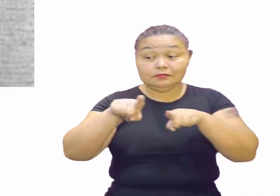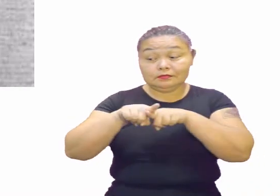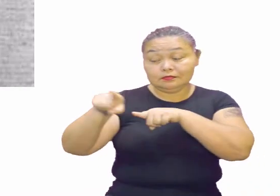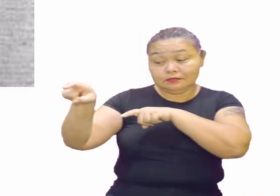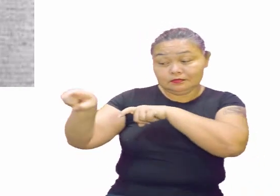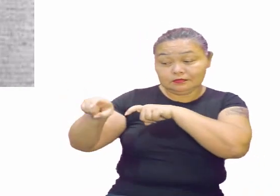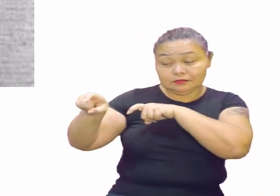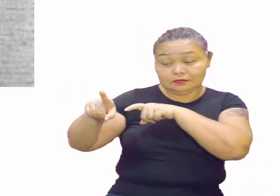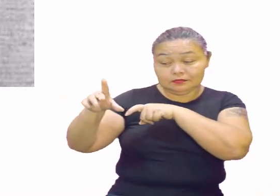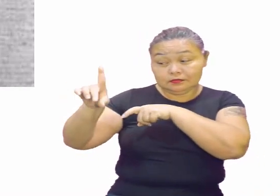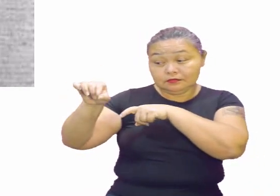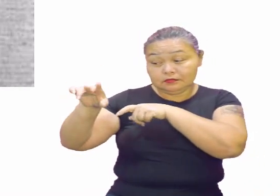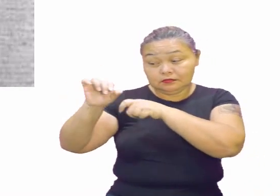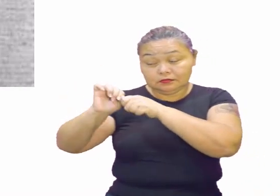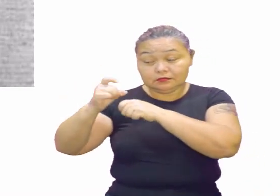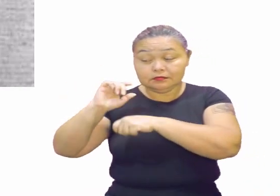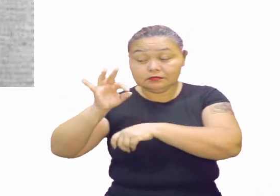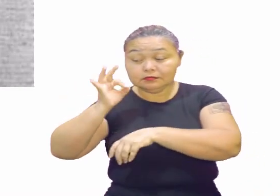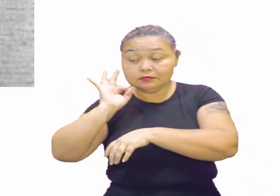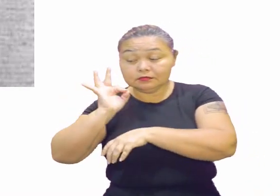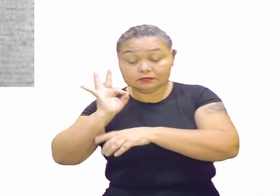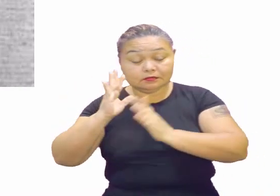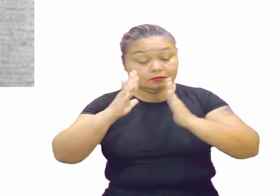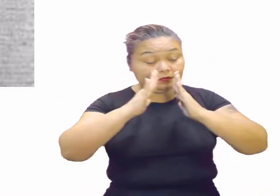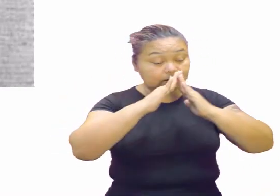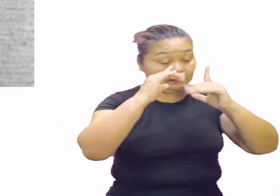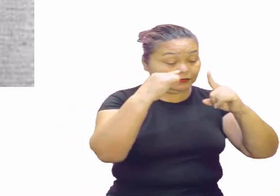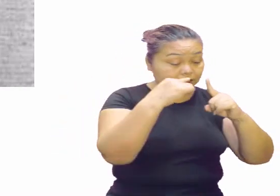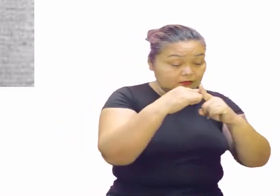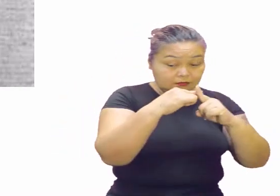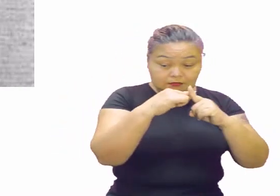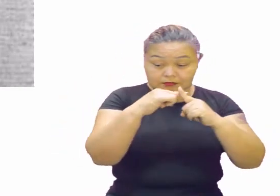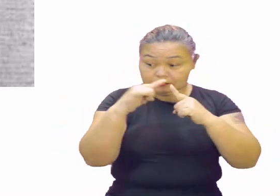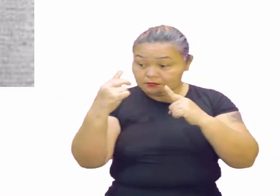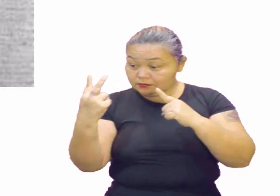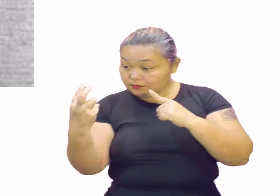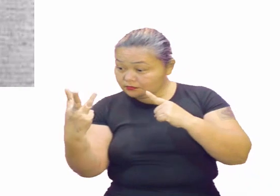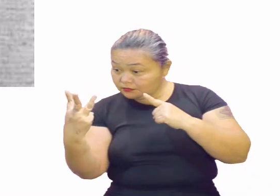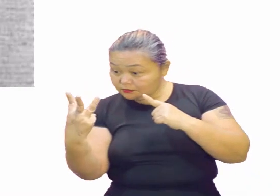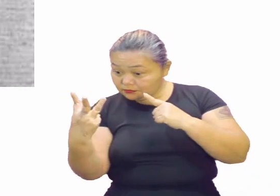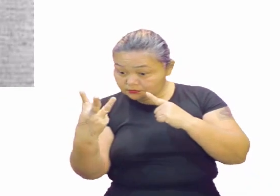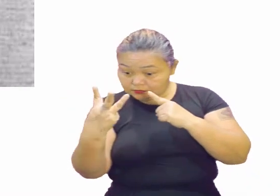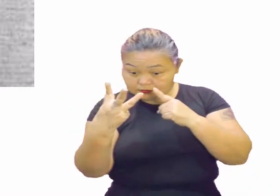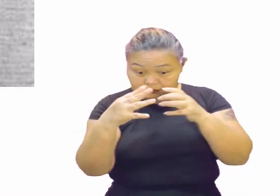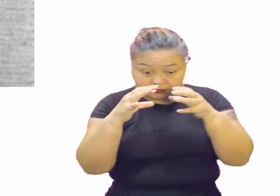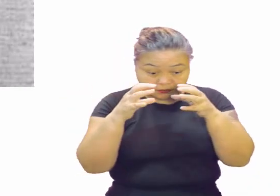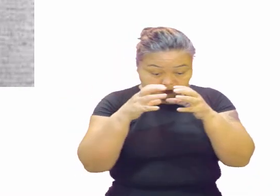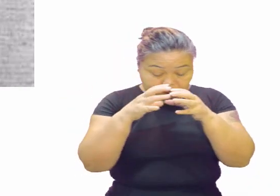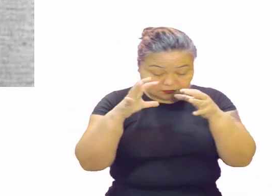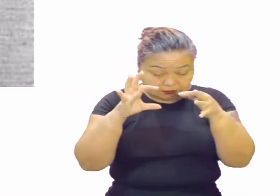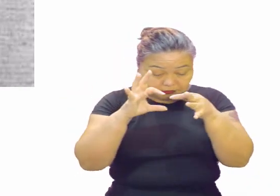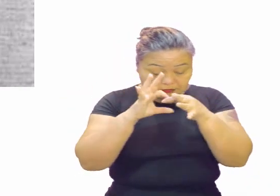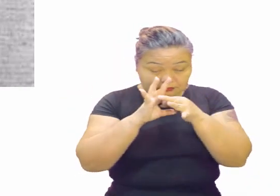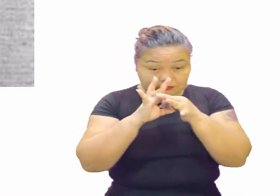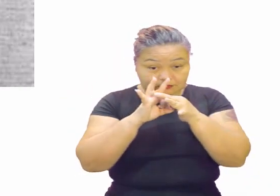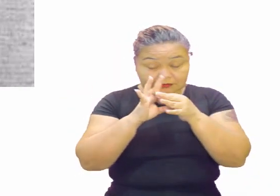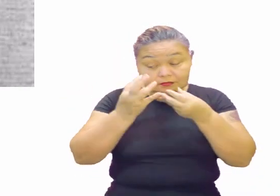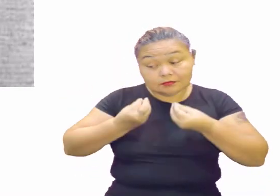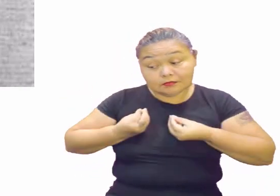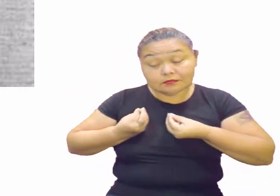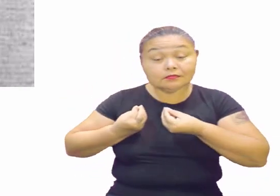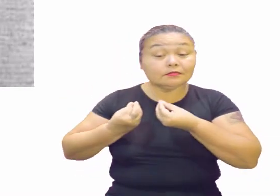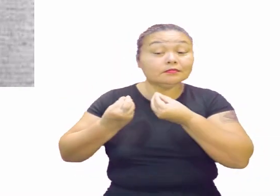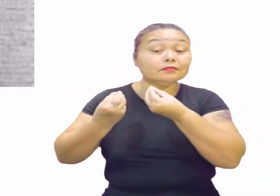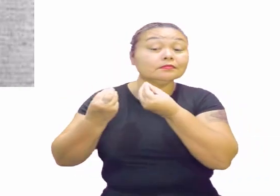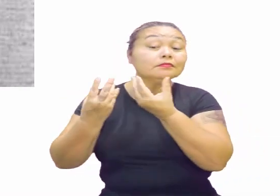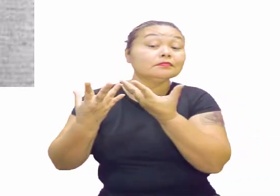eu tenho a igreja que acabam se juntando para poder dar a Marechal